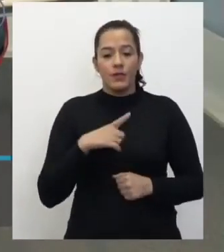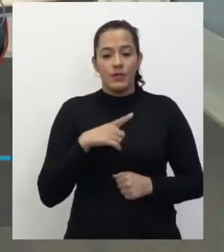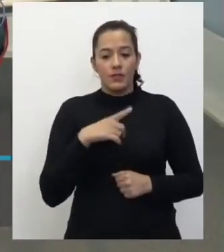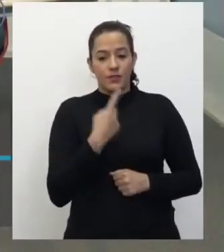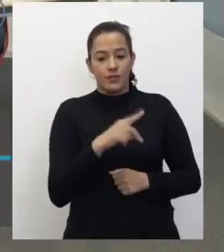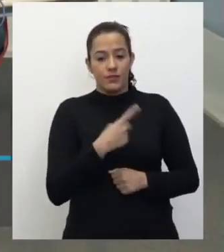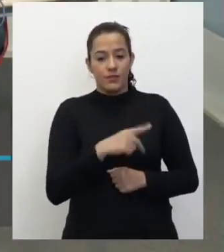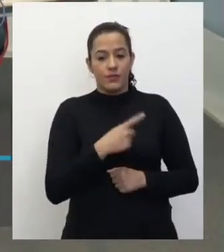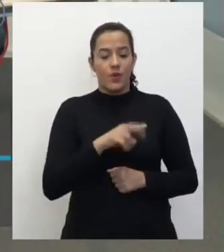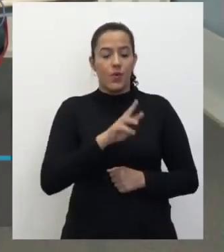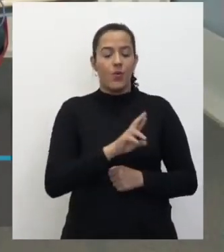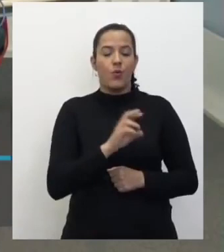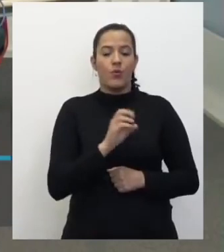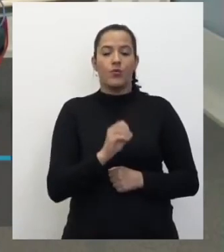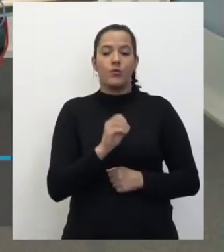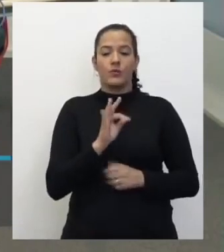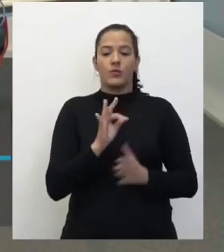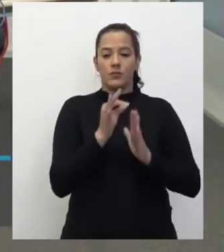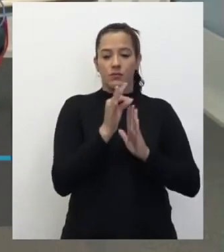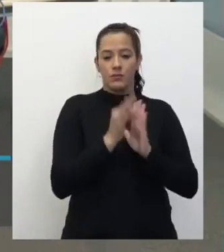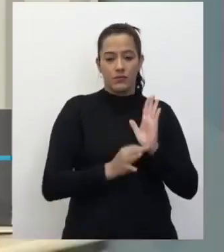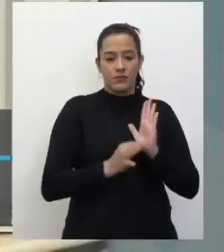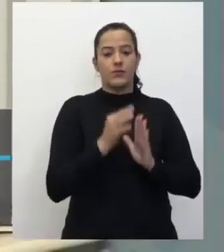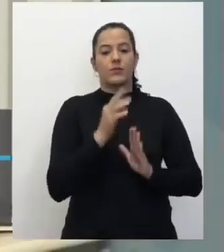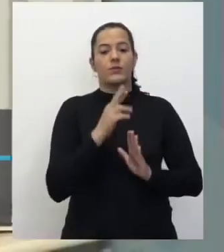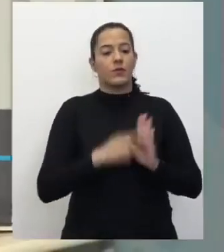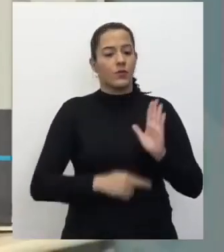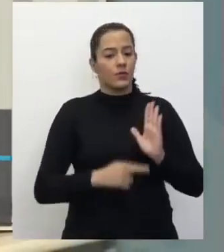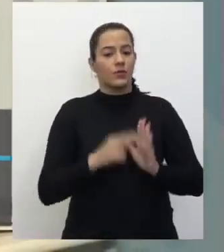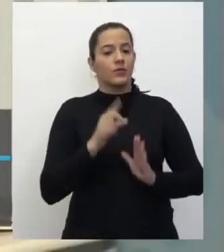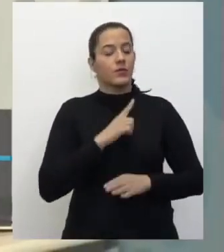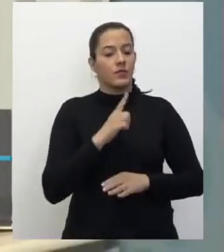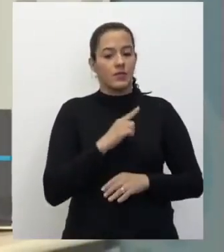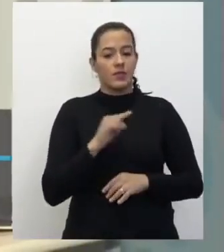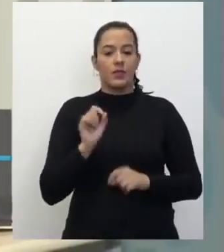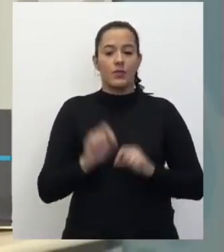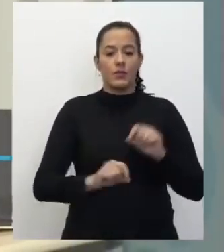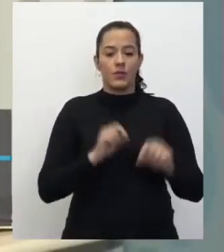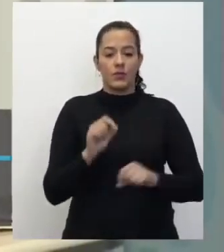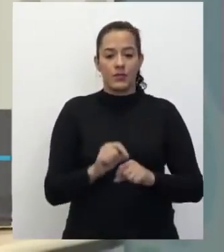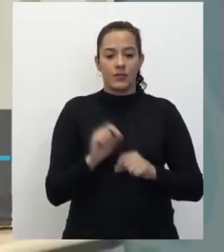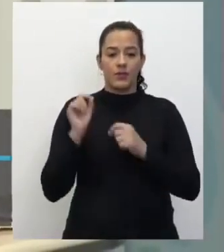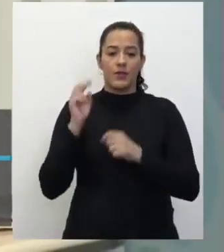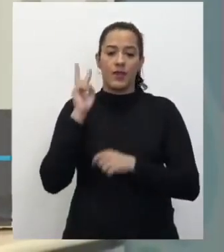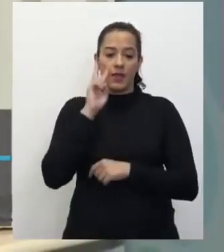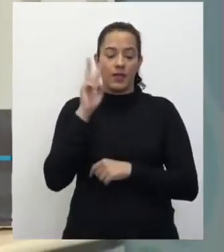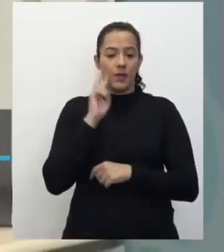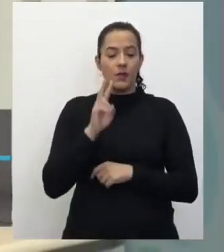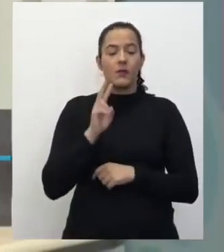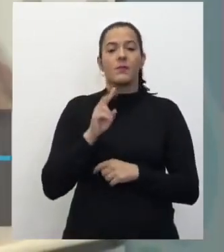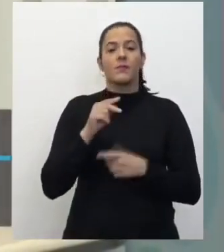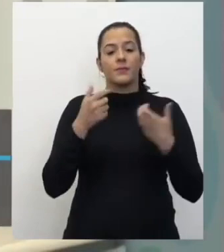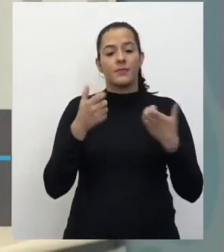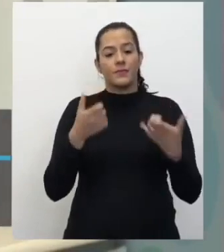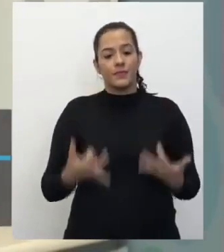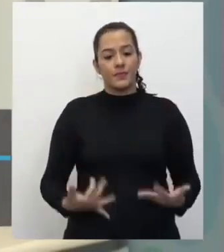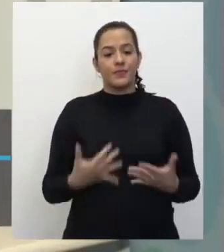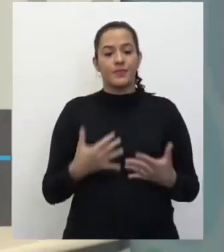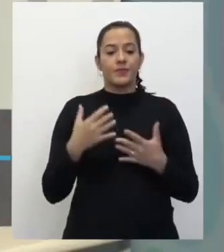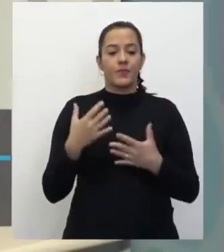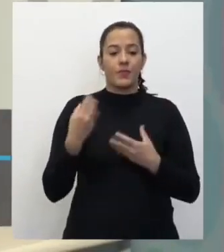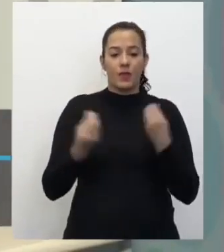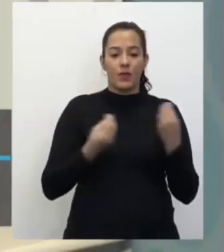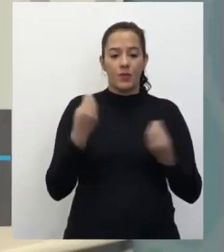e eu mostrei para eles que até aqui, neste livro aqui, depois eu vou emprestar para a Dani, tem um roteiro aqui bastante interessante de como que eles colocaram